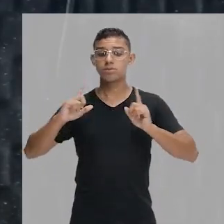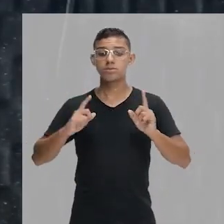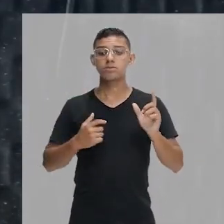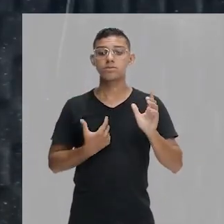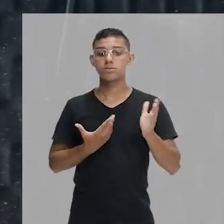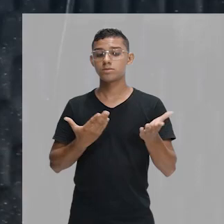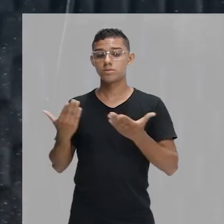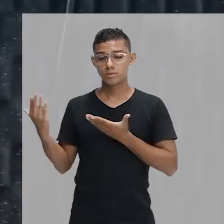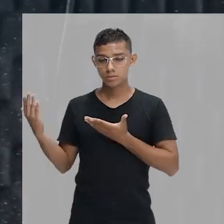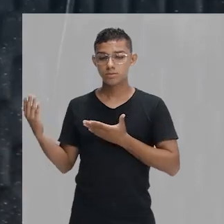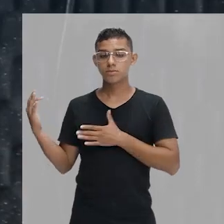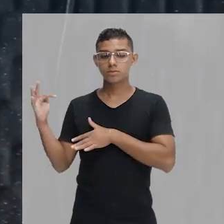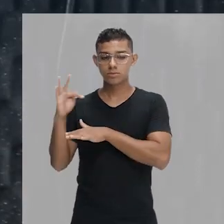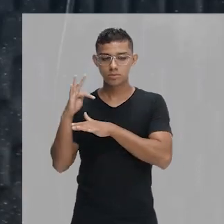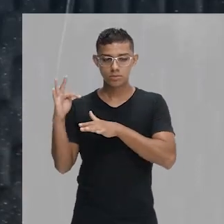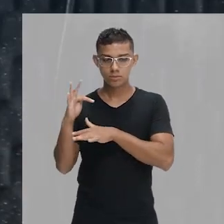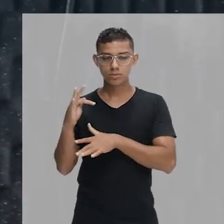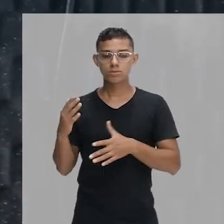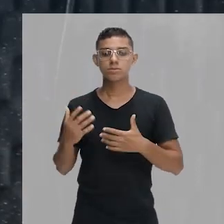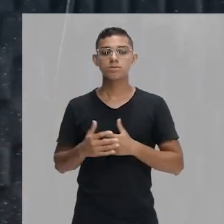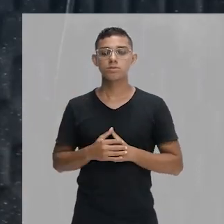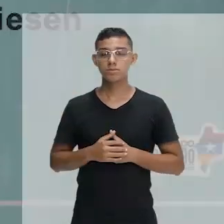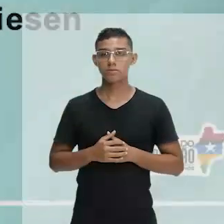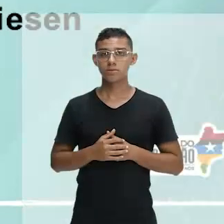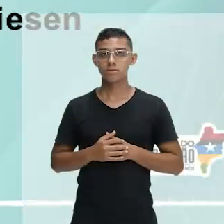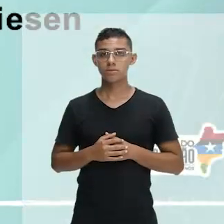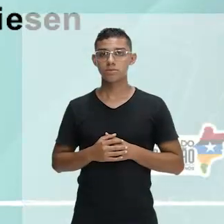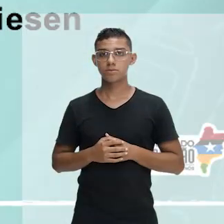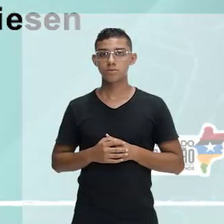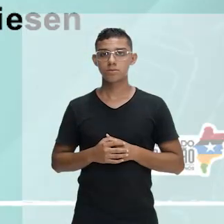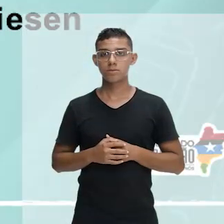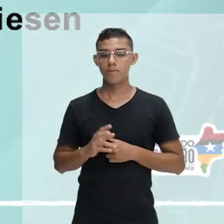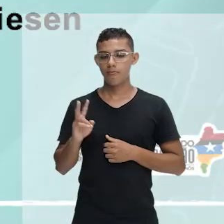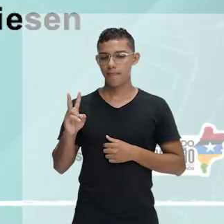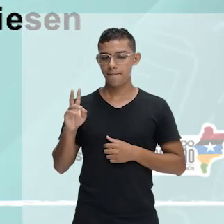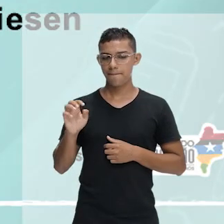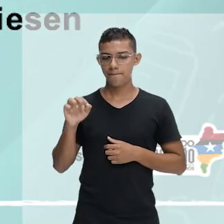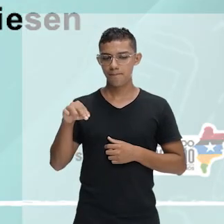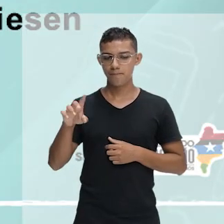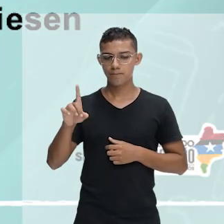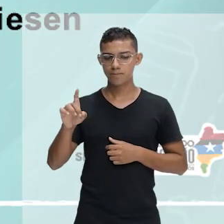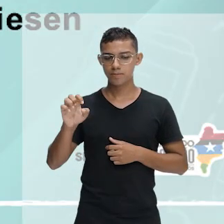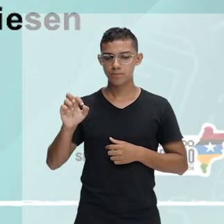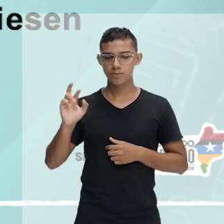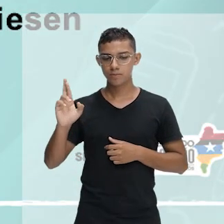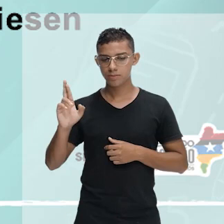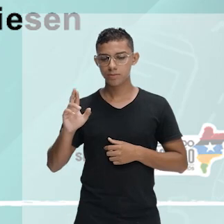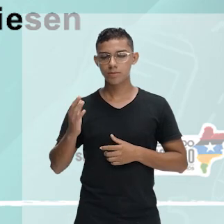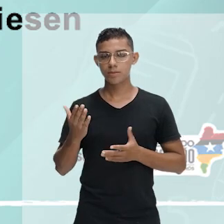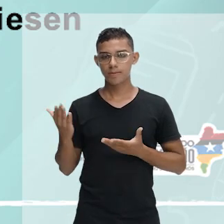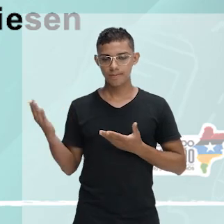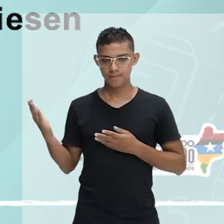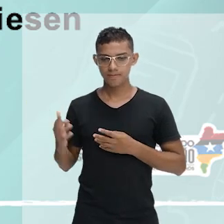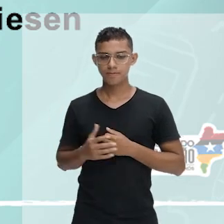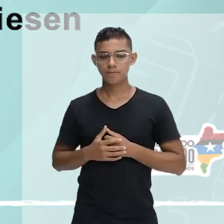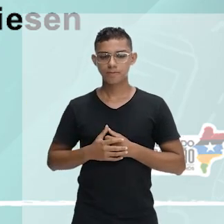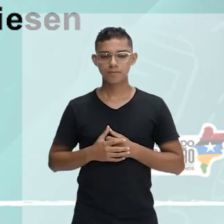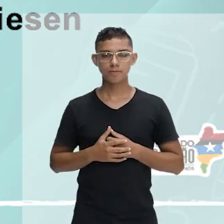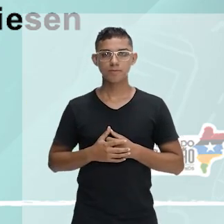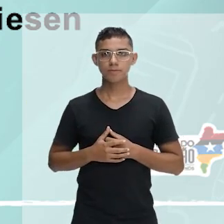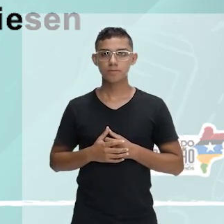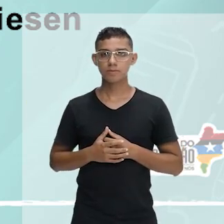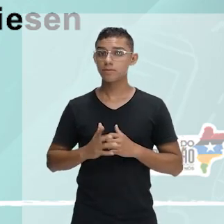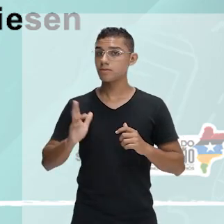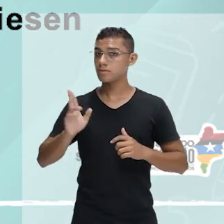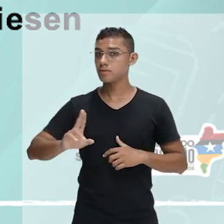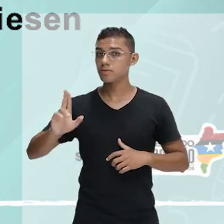é a mesma. Então, vendiese, vendiesses, vendiesse, vendiessemos, vendiesseis e vendiessem.